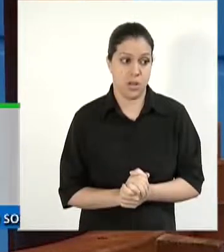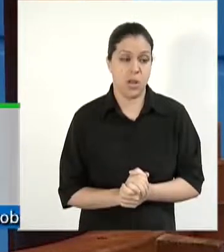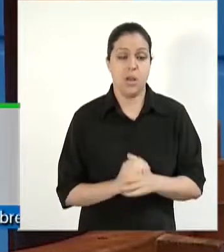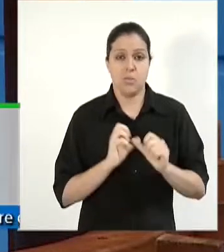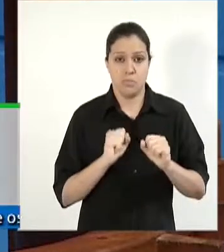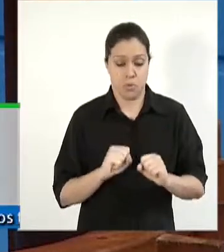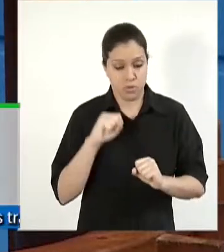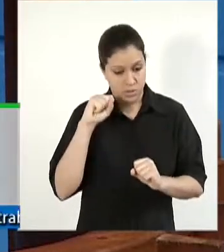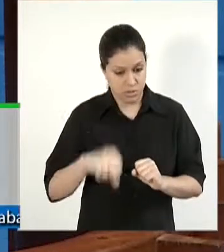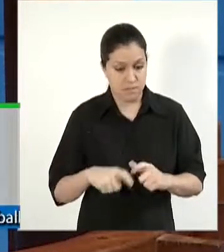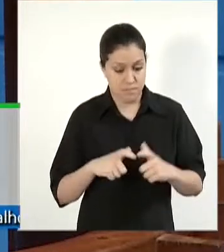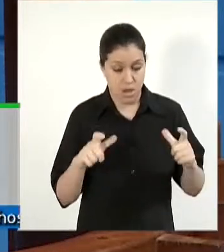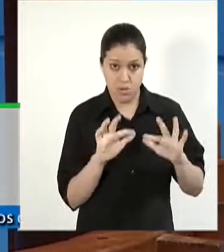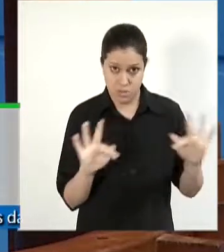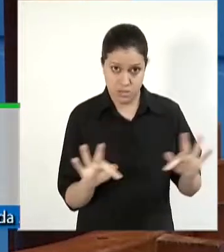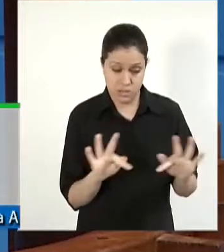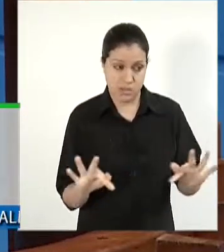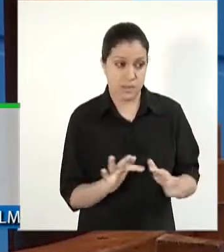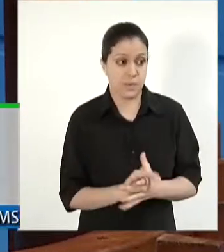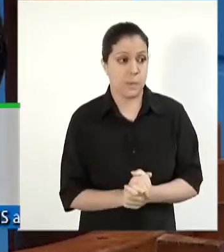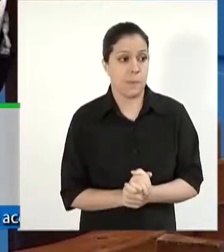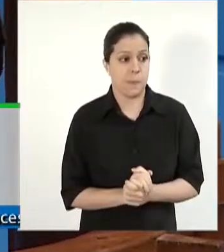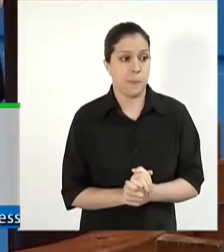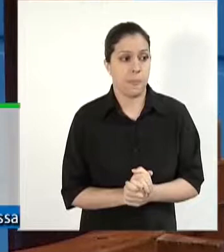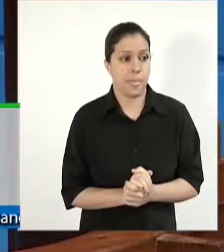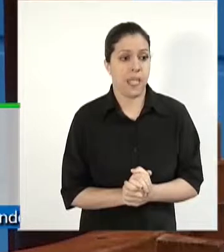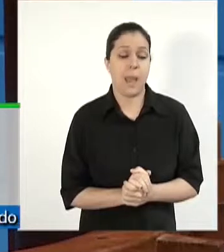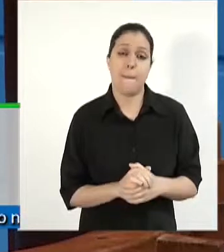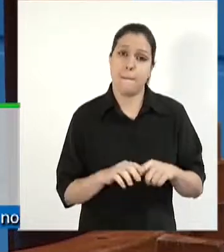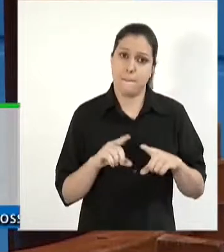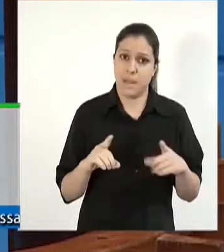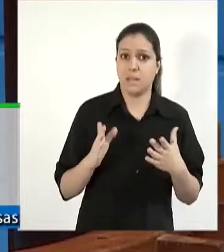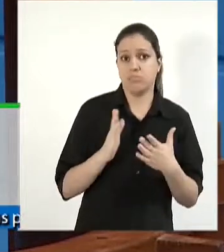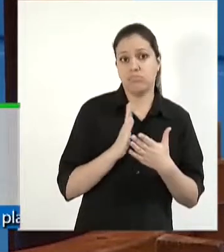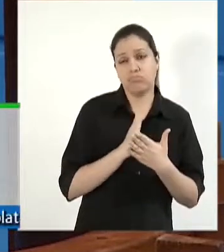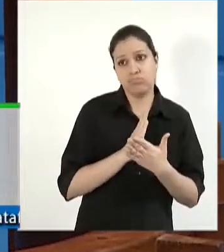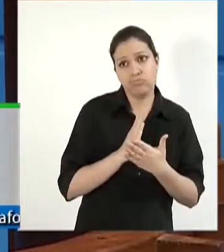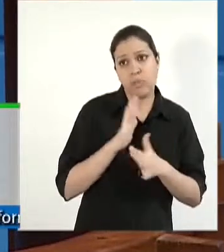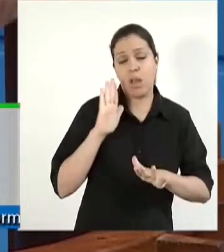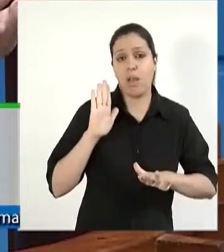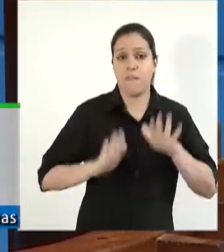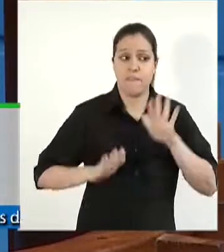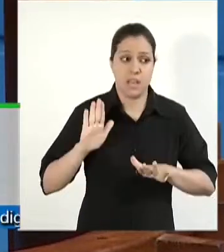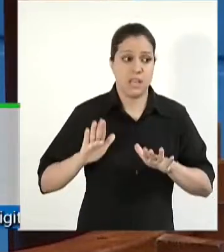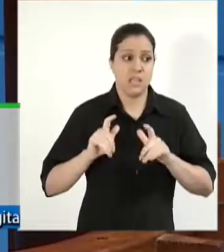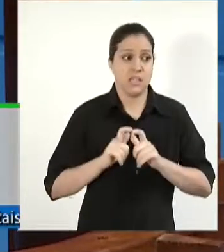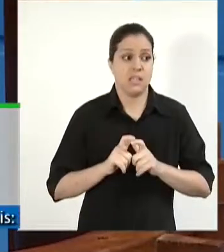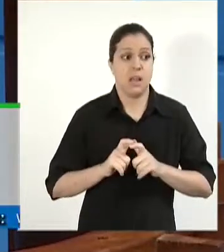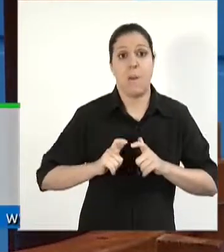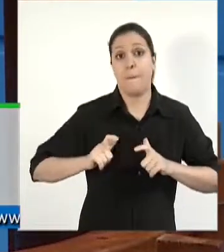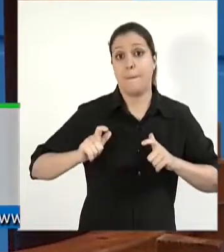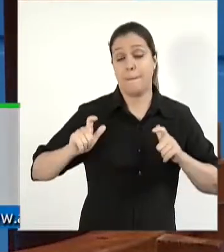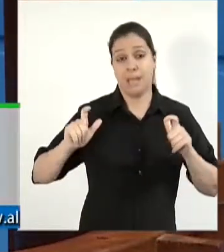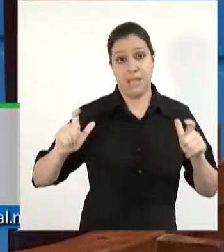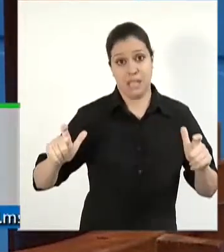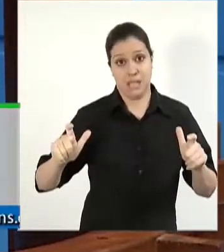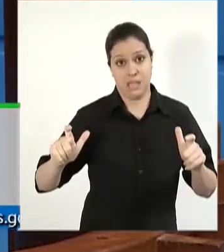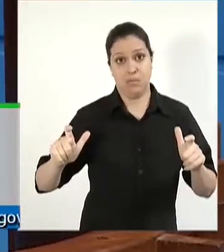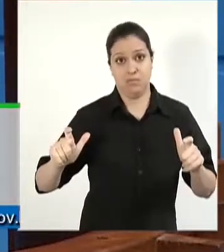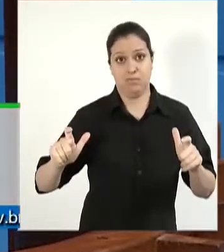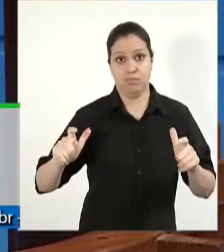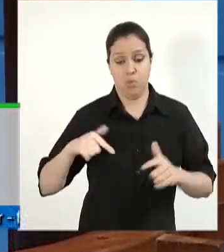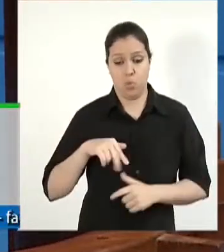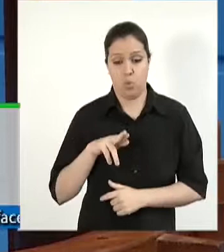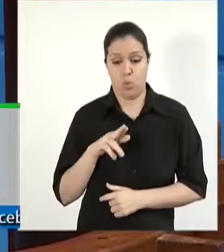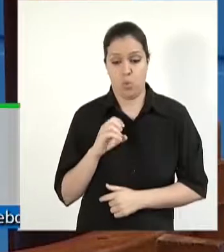simples. E, em algumas exceções, ela aumenta o quórum,